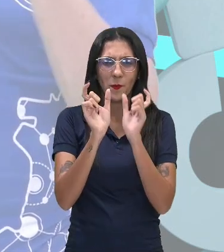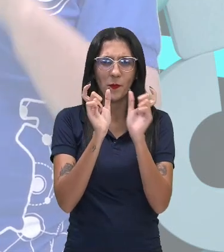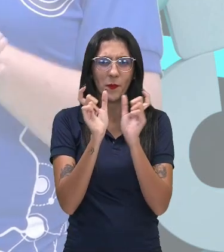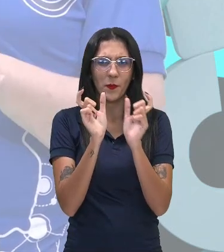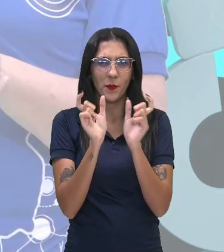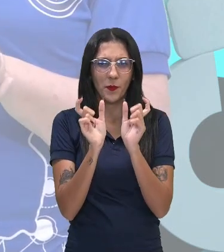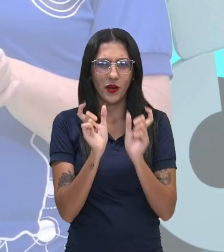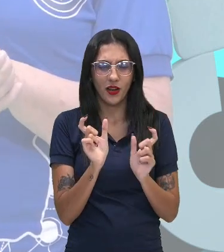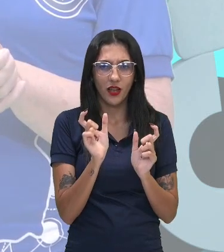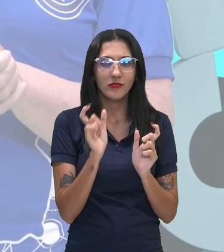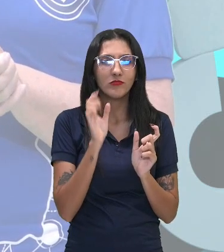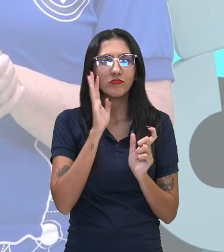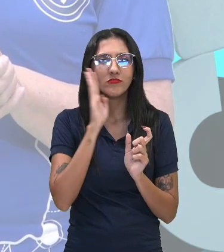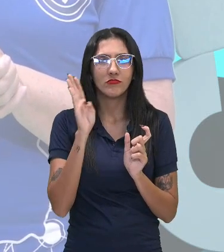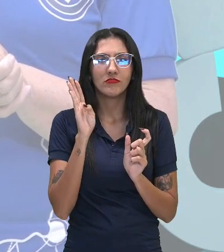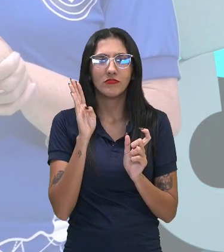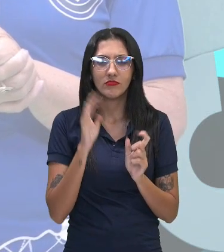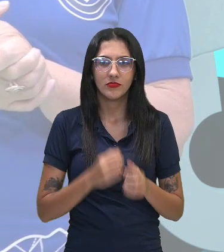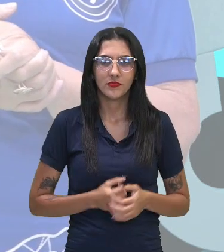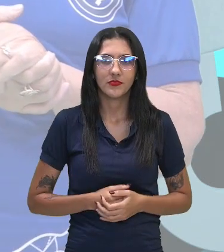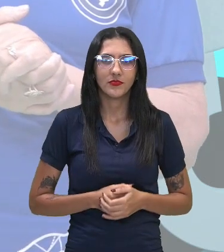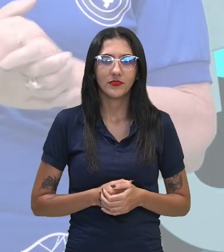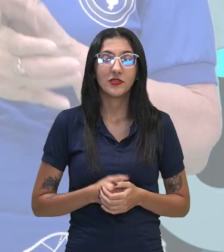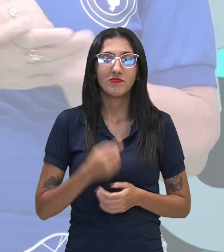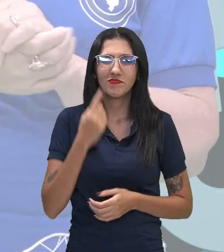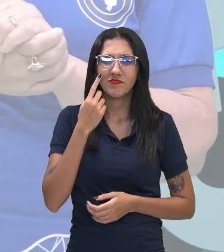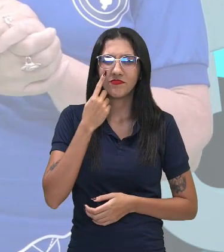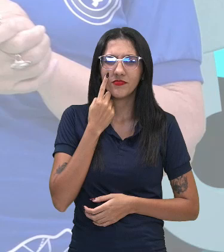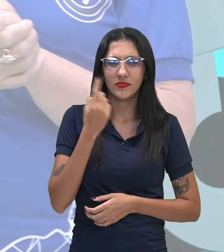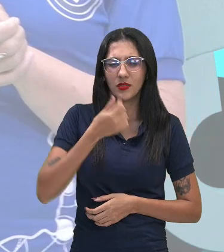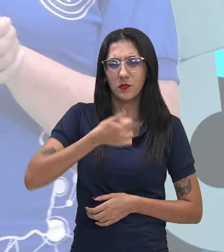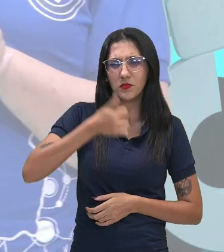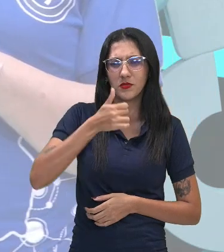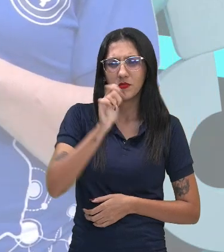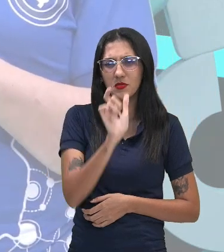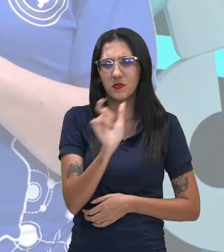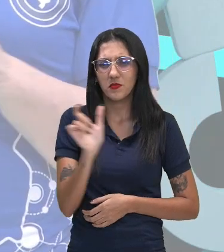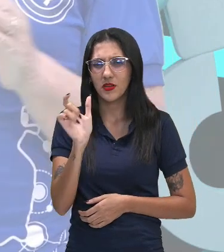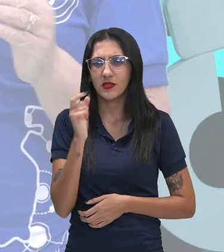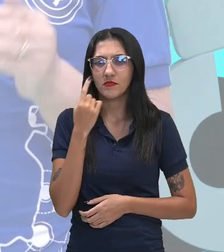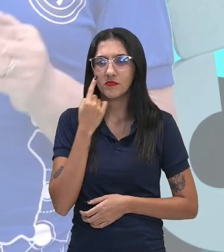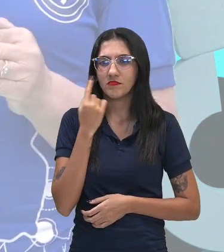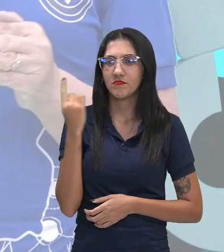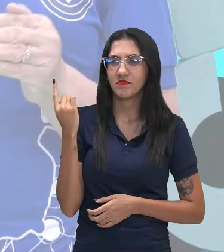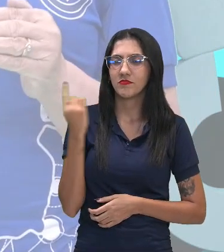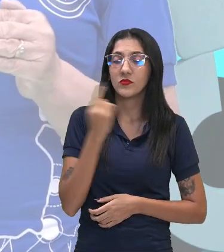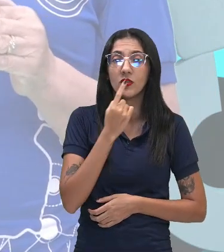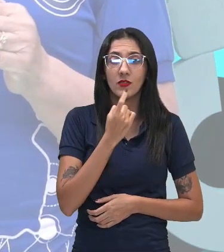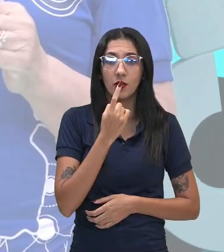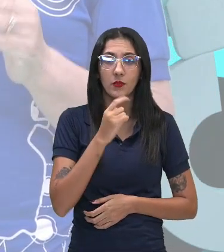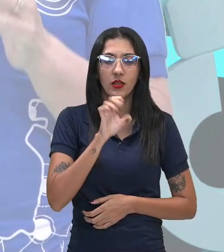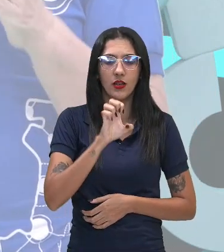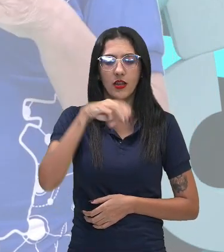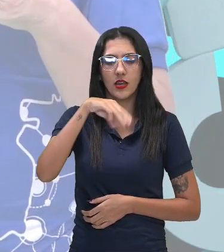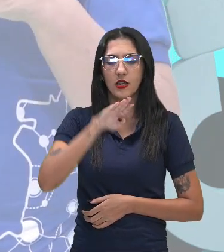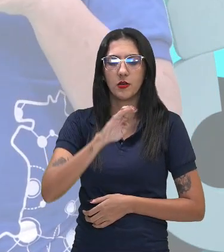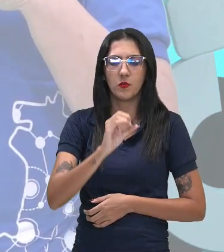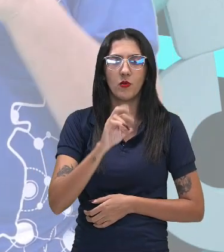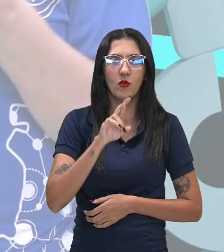vamos ver a palavra embora, né? Lá no início do texto. Embora. Então, nós vemos que